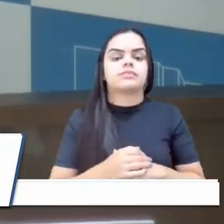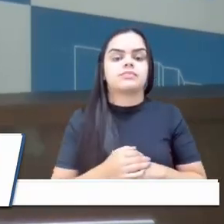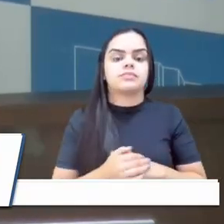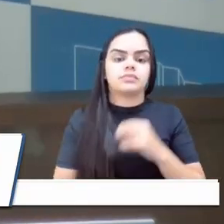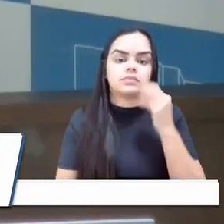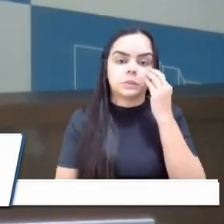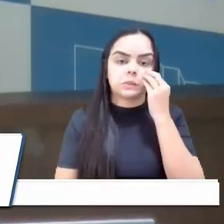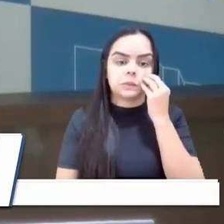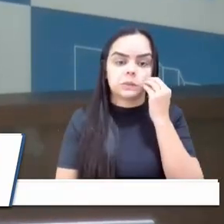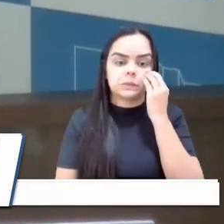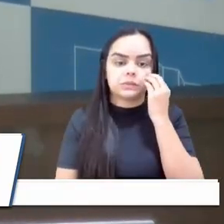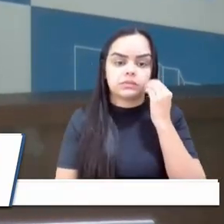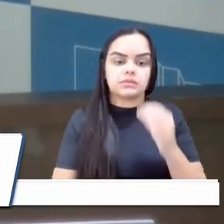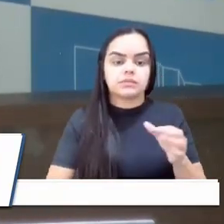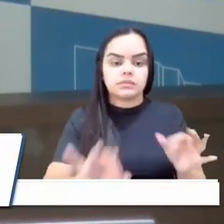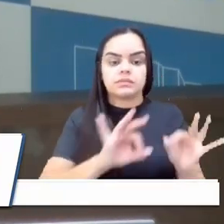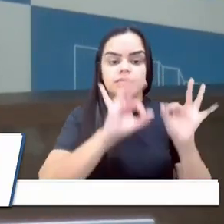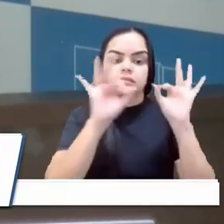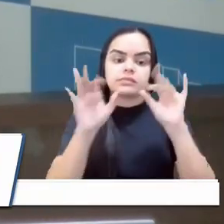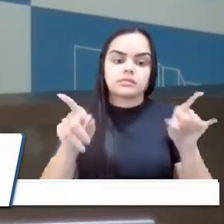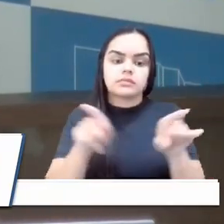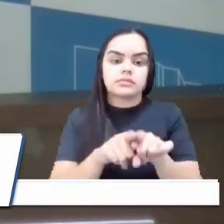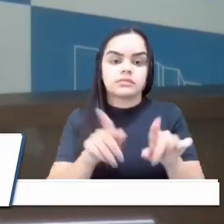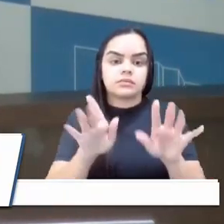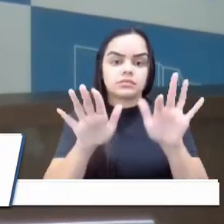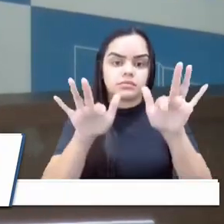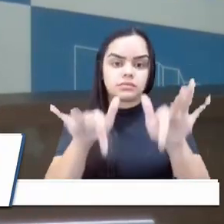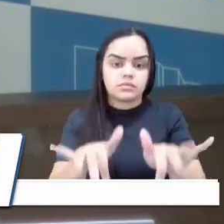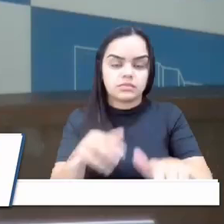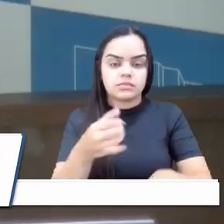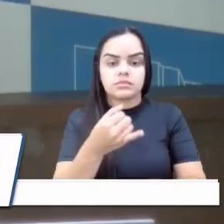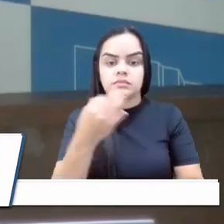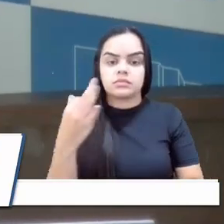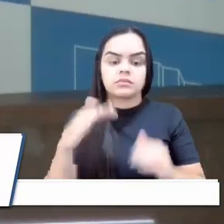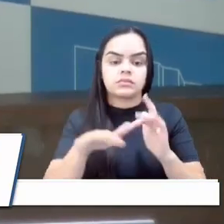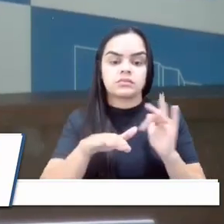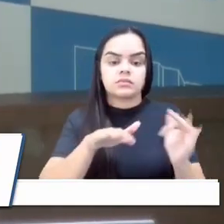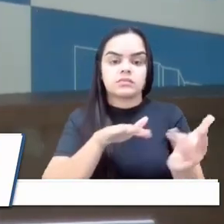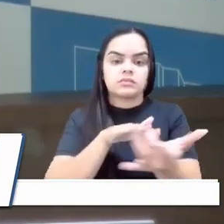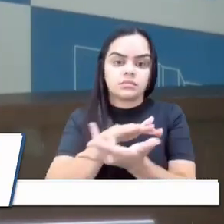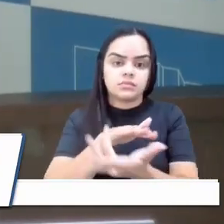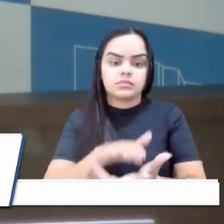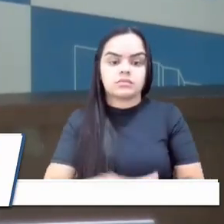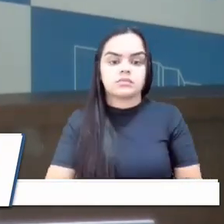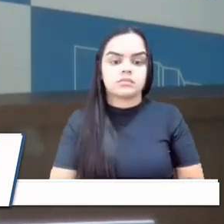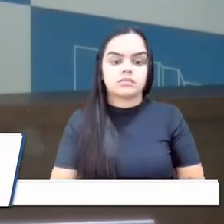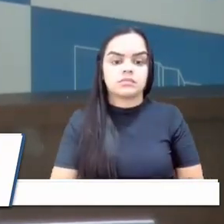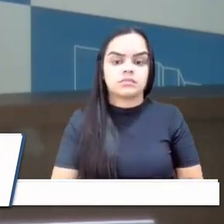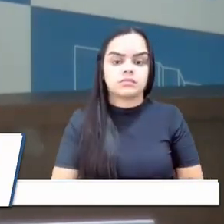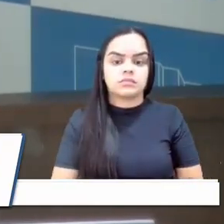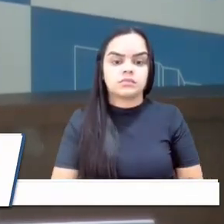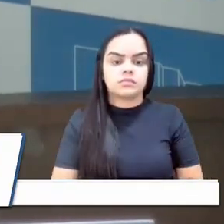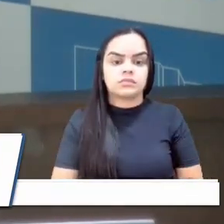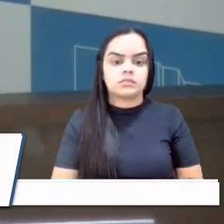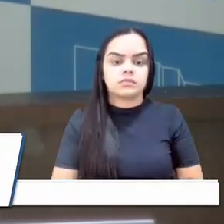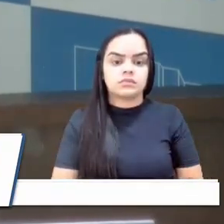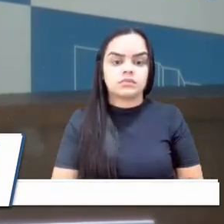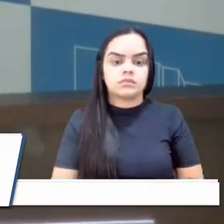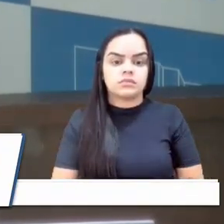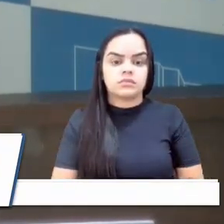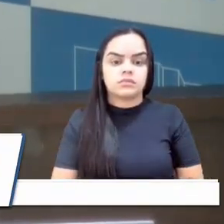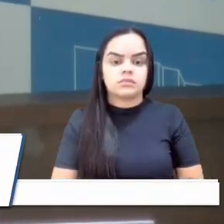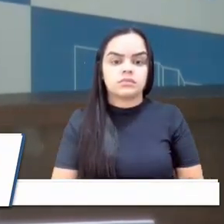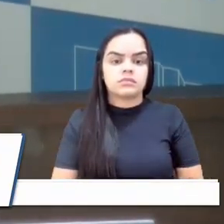Eu acompanhei aí também, para finalizar aqui, algumas redes sociais. Eu não vi algumas pessoas aí da